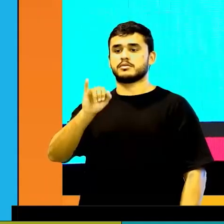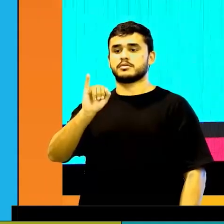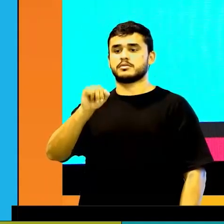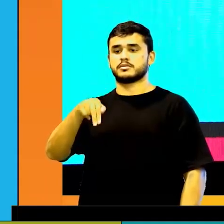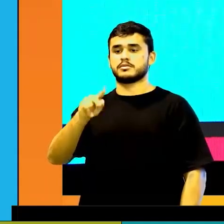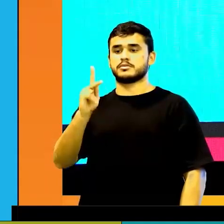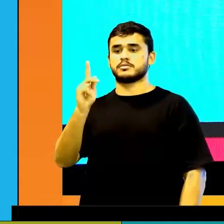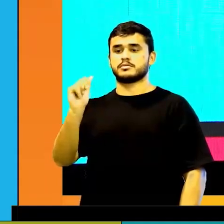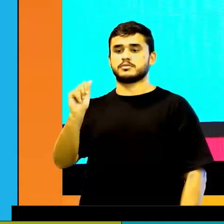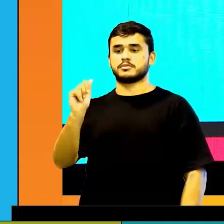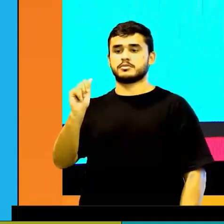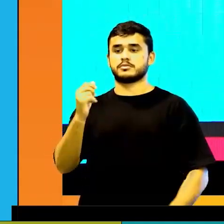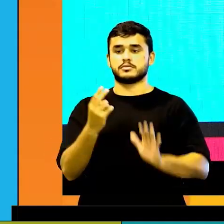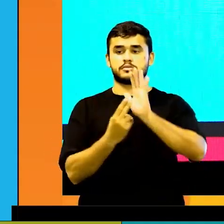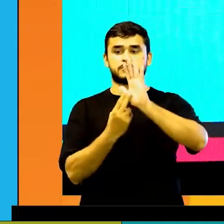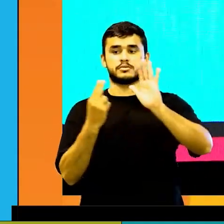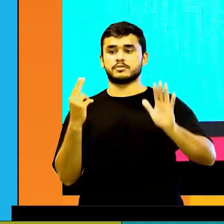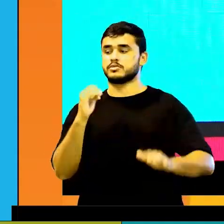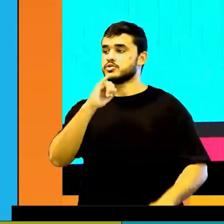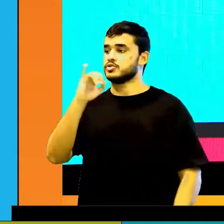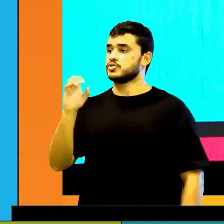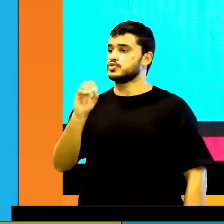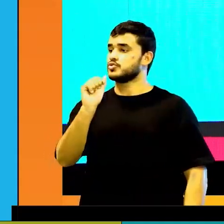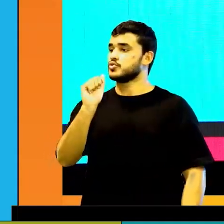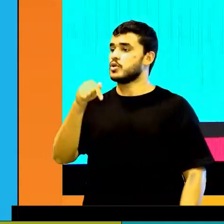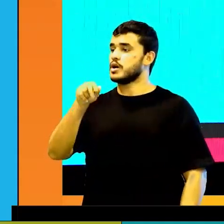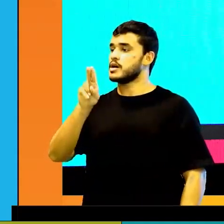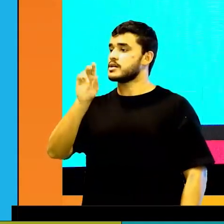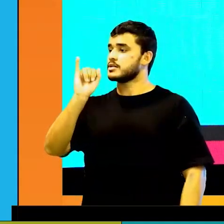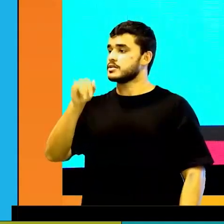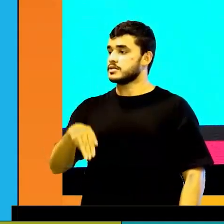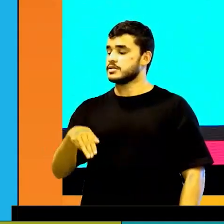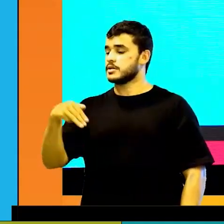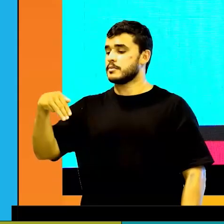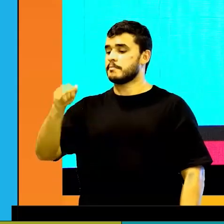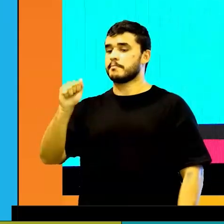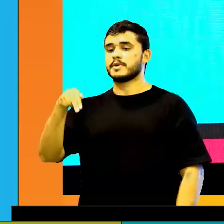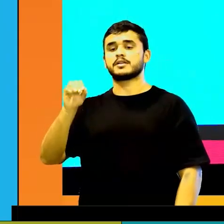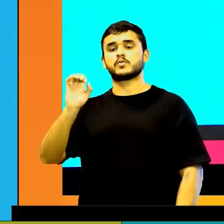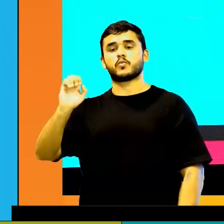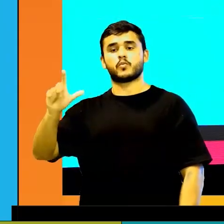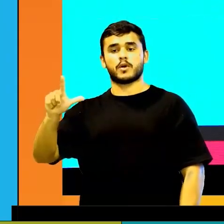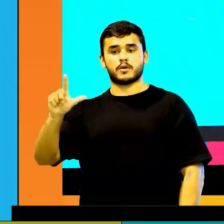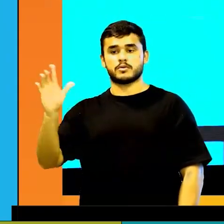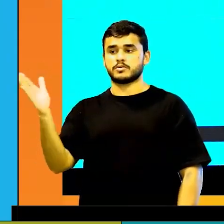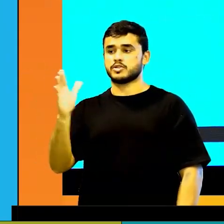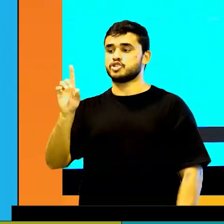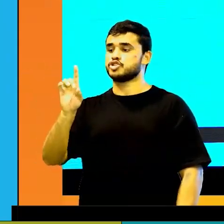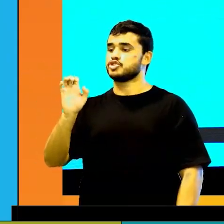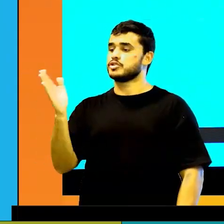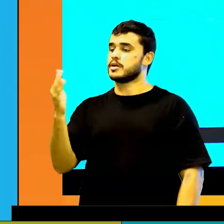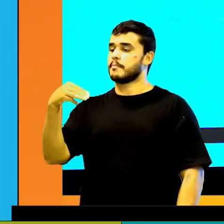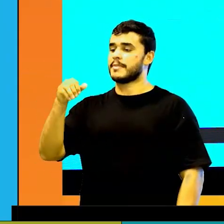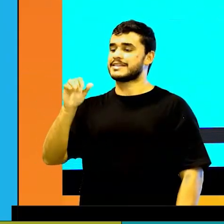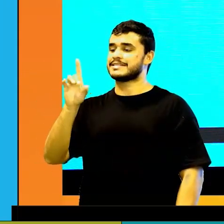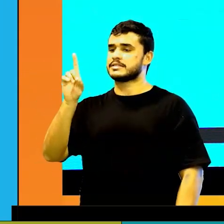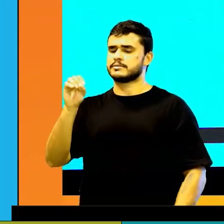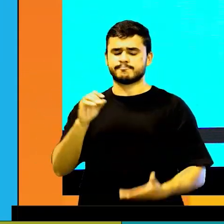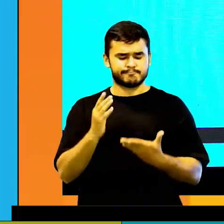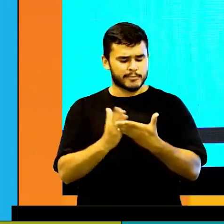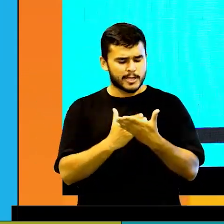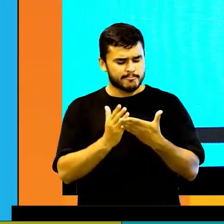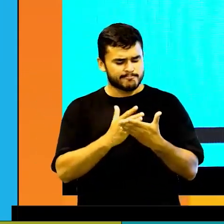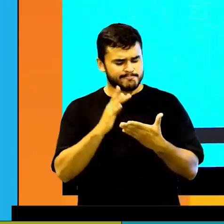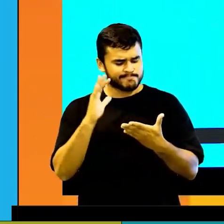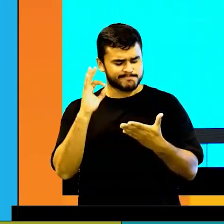de Macedo. Uma delícia, uma história bem adocicada, bem caramelada, uma delícia, o romance A Moreninha,